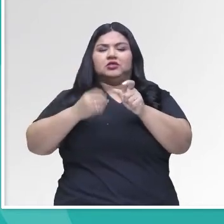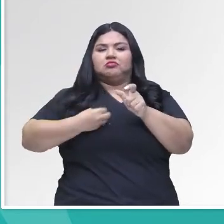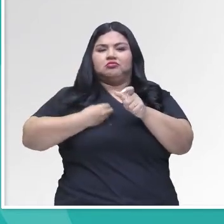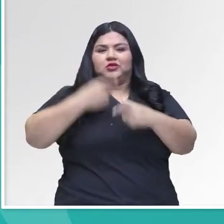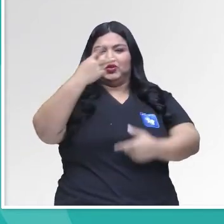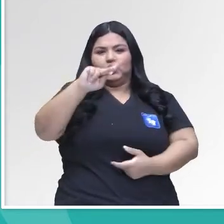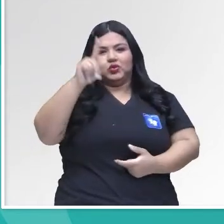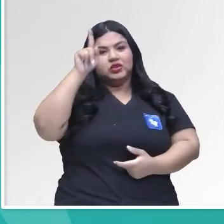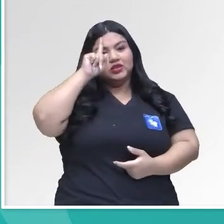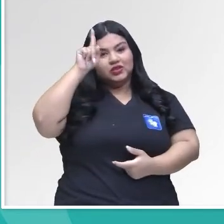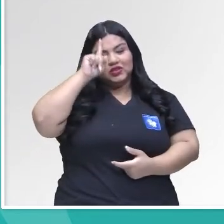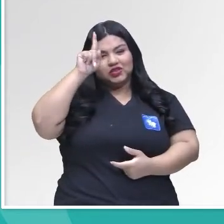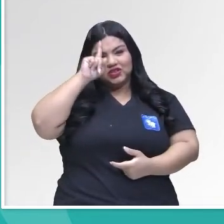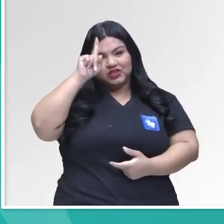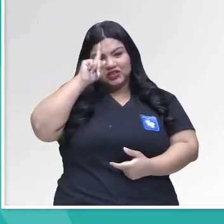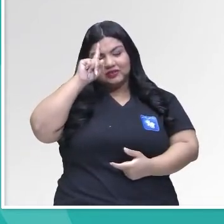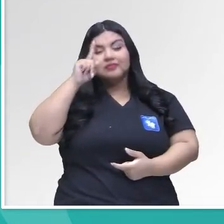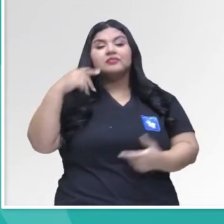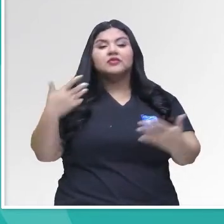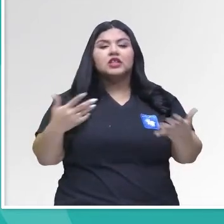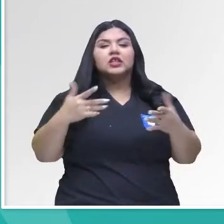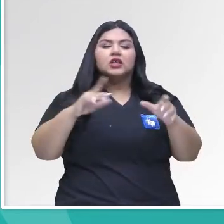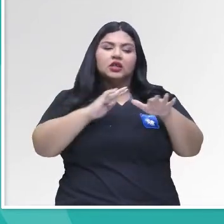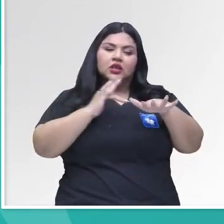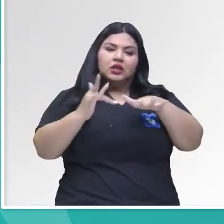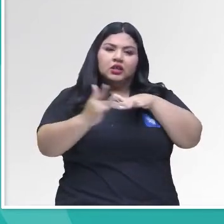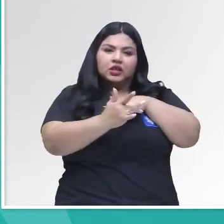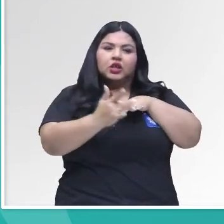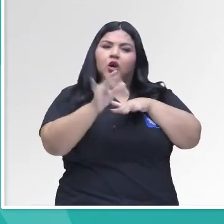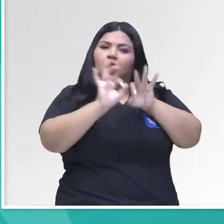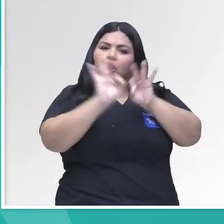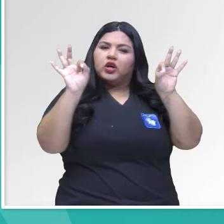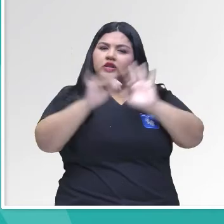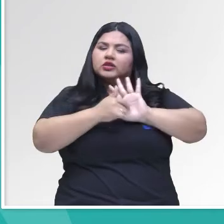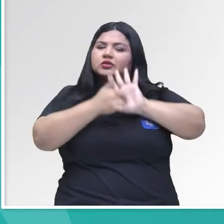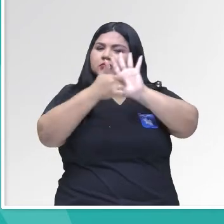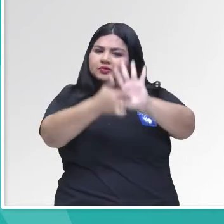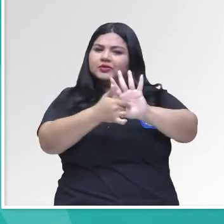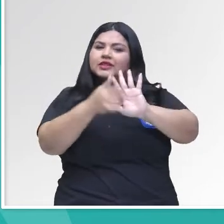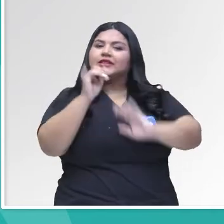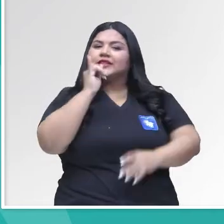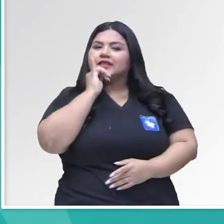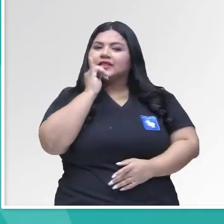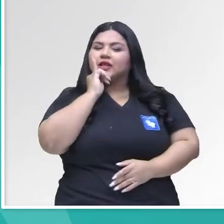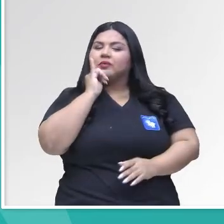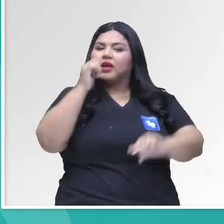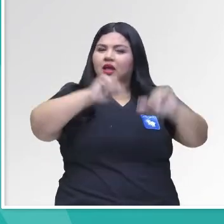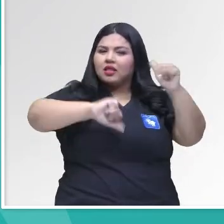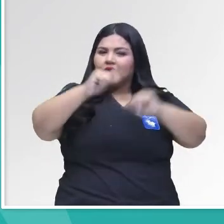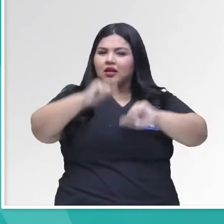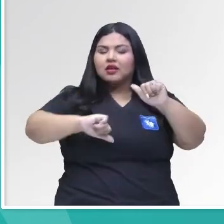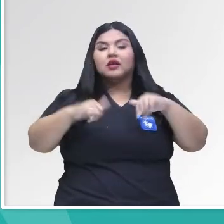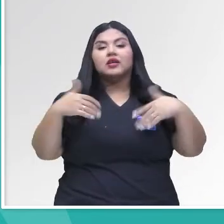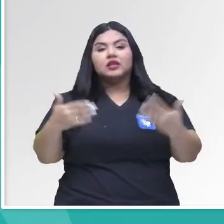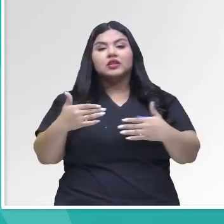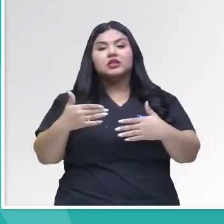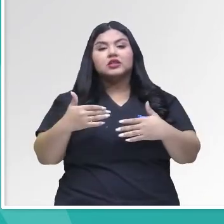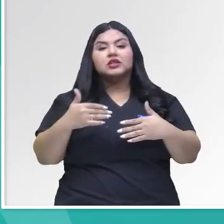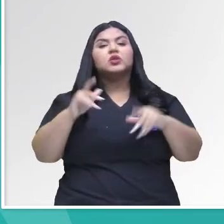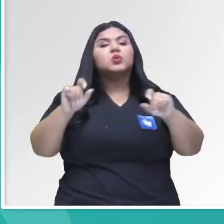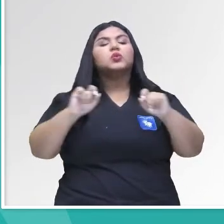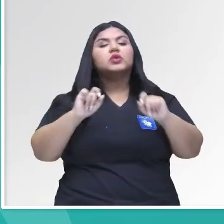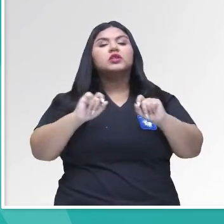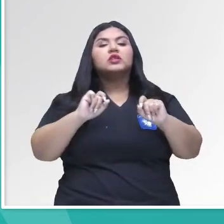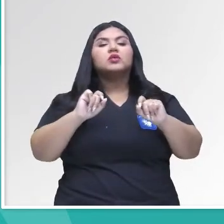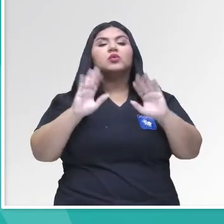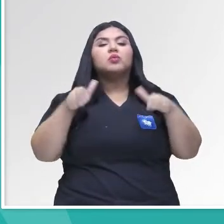dia a dia. E as redes sociais são ótimos exemplos para analisarmos os textos. Então, vamos fechar assim. Para que serve